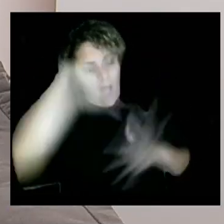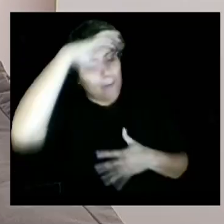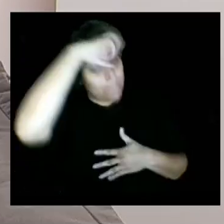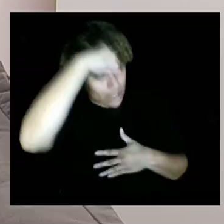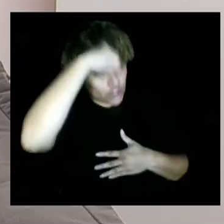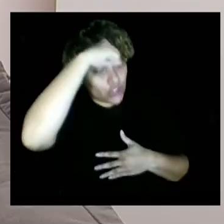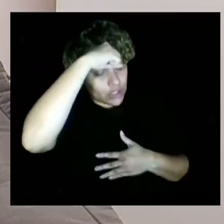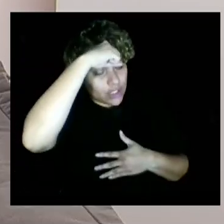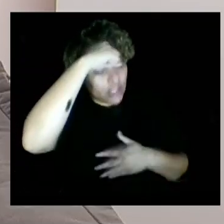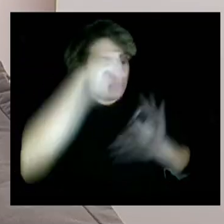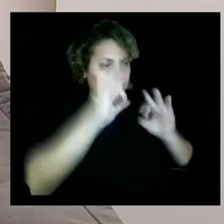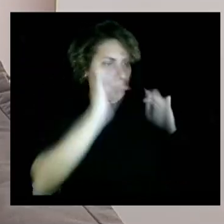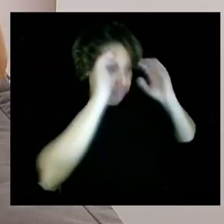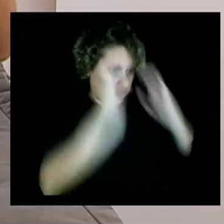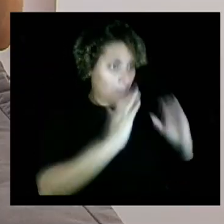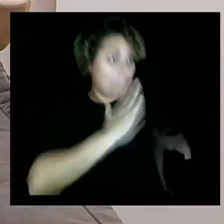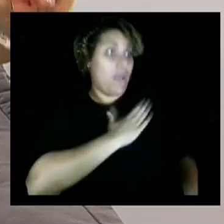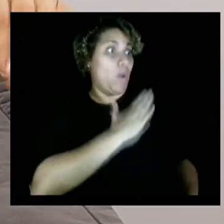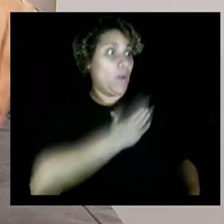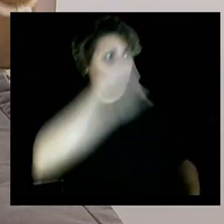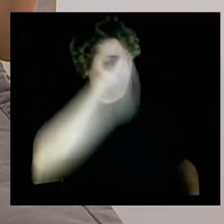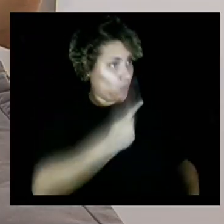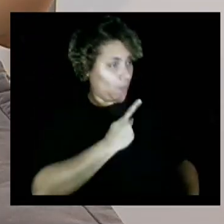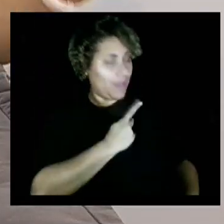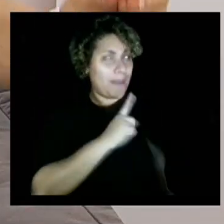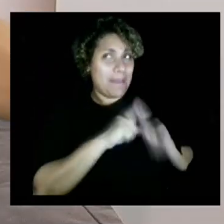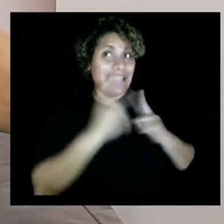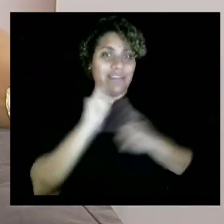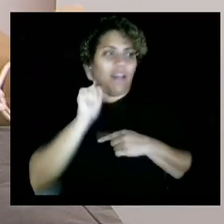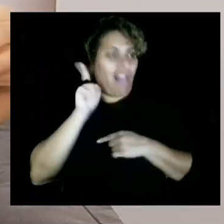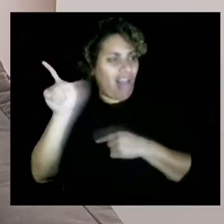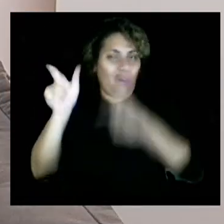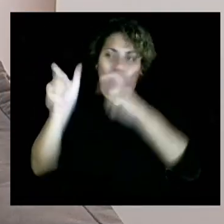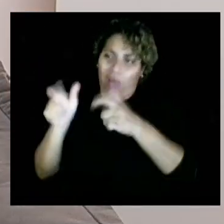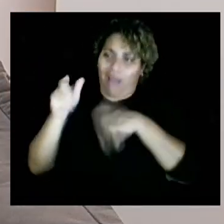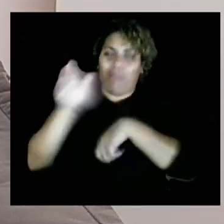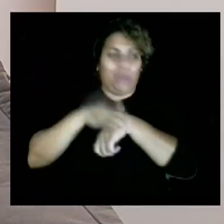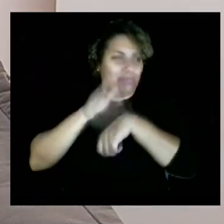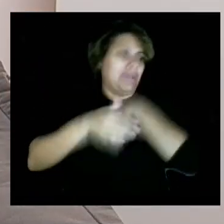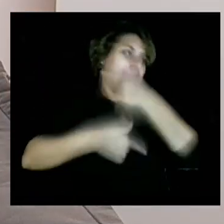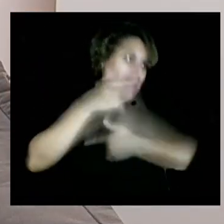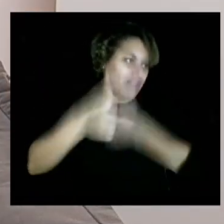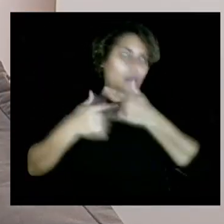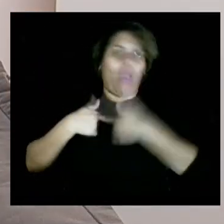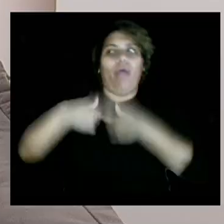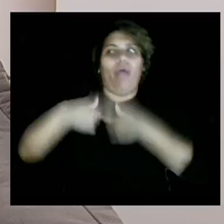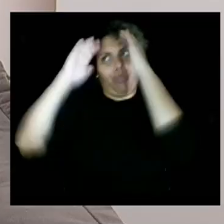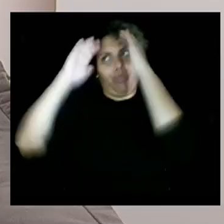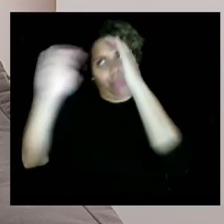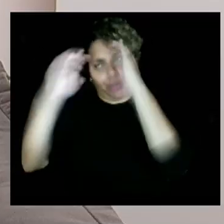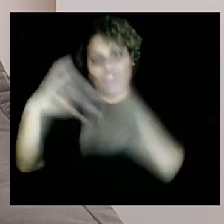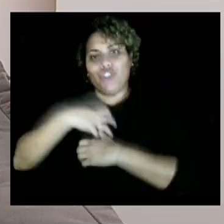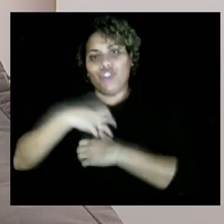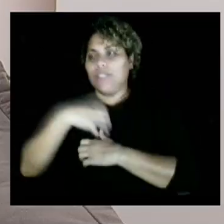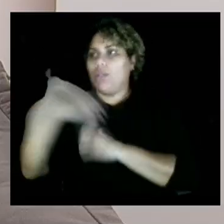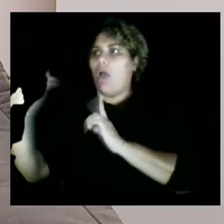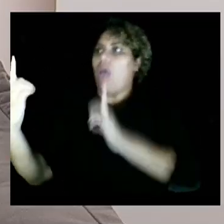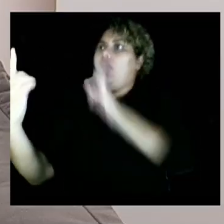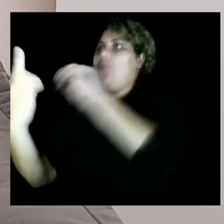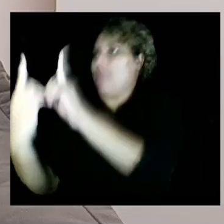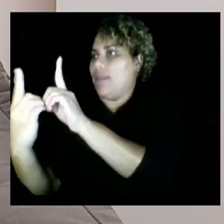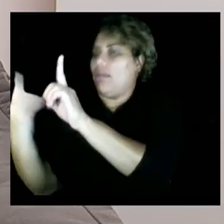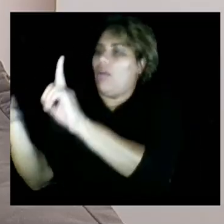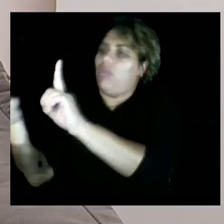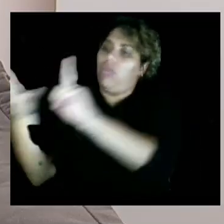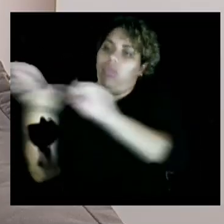seguir aquilo que é passado para mim, desde o atendimento, de receber a pessoa até ela sair. Então, o que acontece? Era um